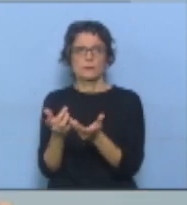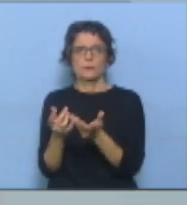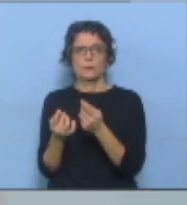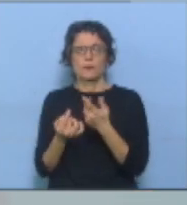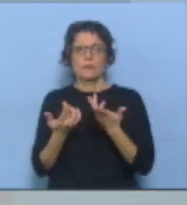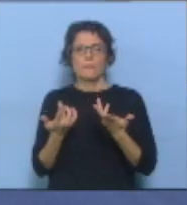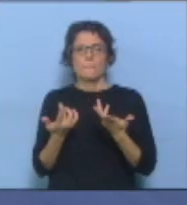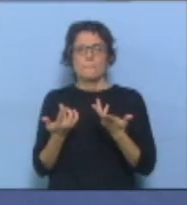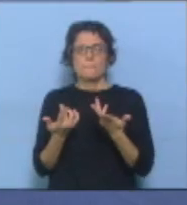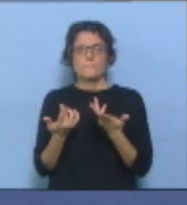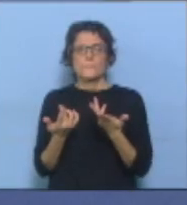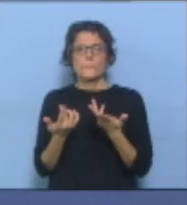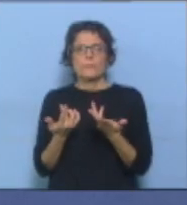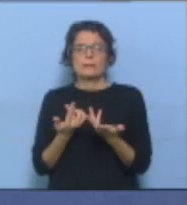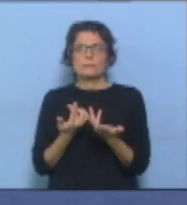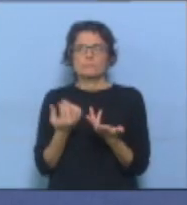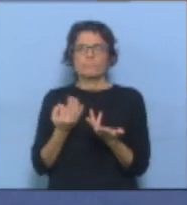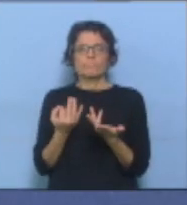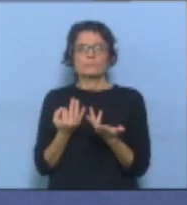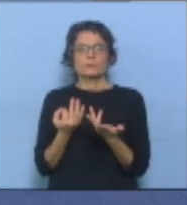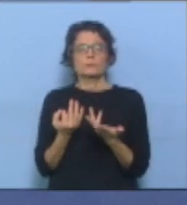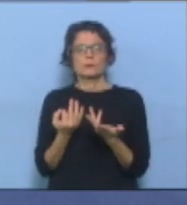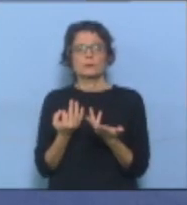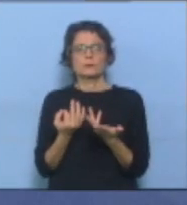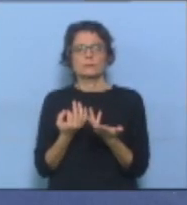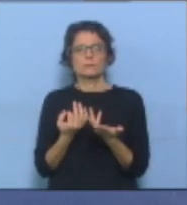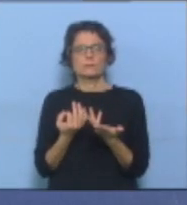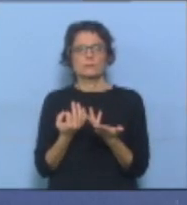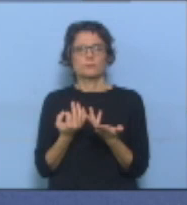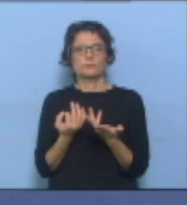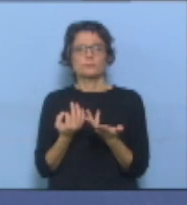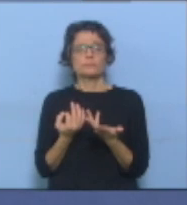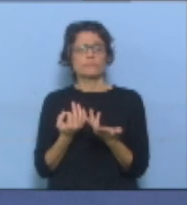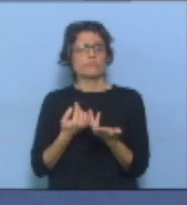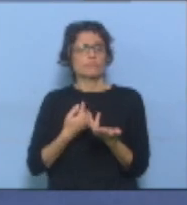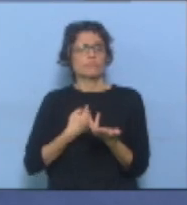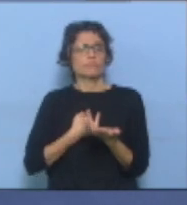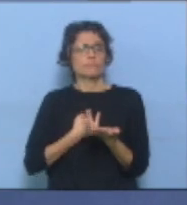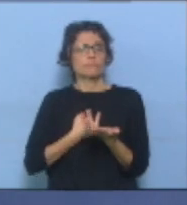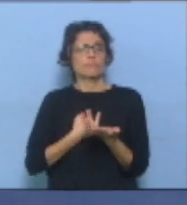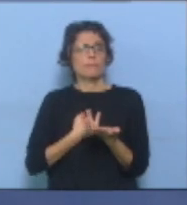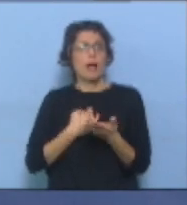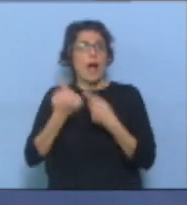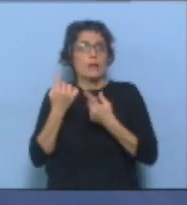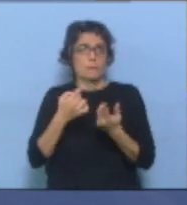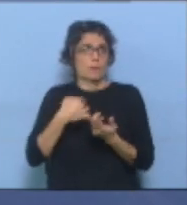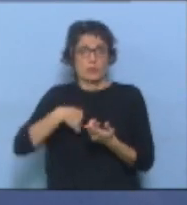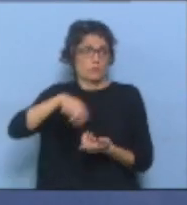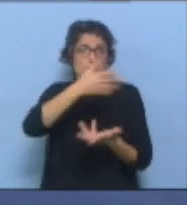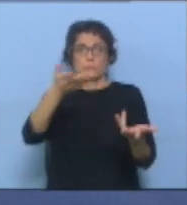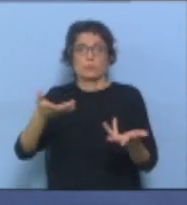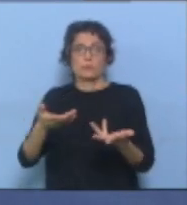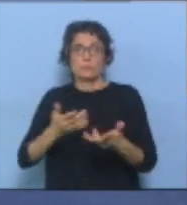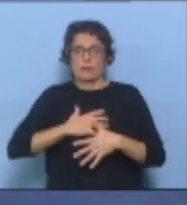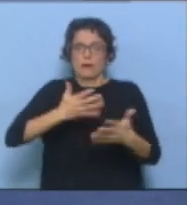normalidade e para mim essa era uma coisa que eu tinha que esconder, não é? Porque nós temos que ser fortes e agressivos e, não é? Portanto, de